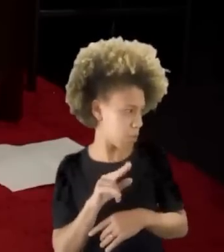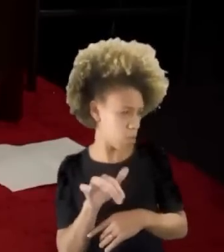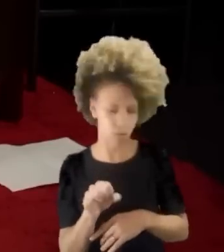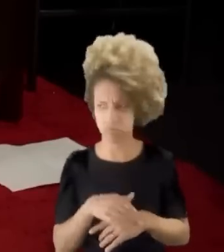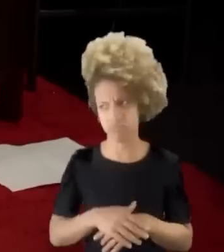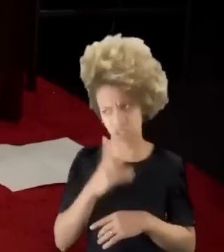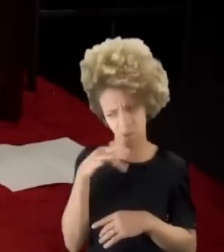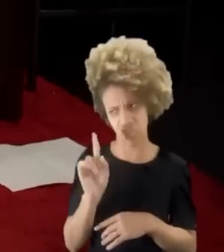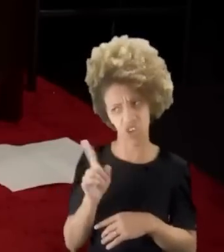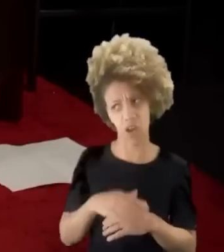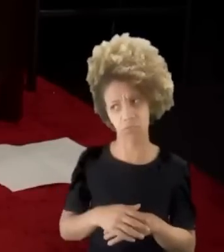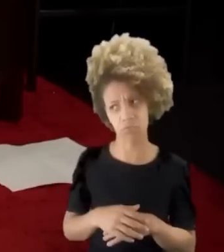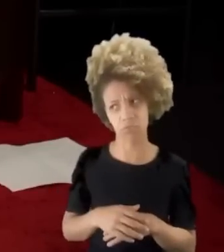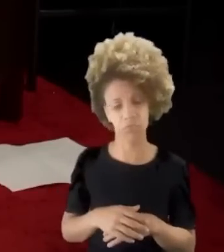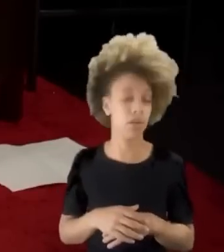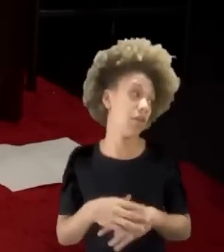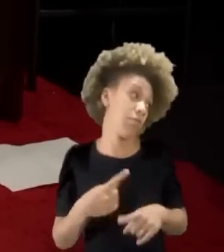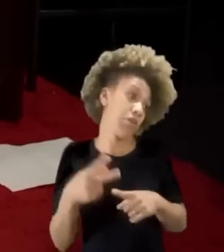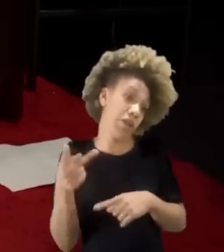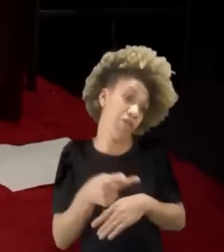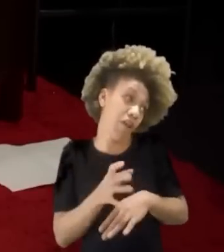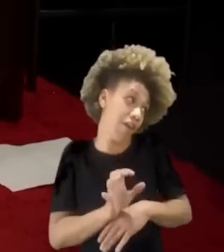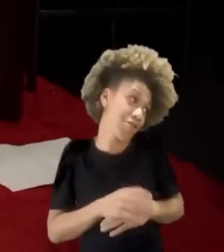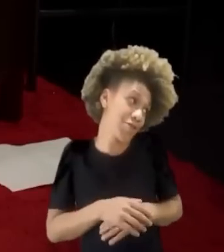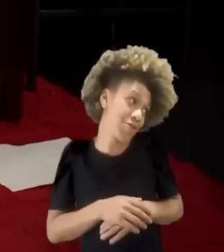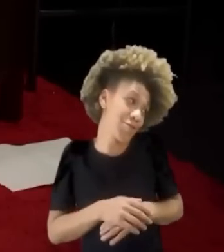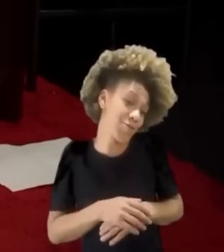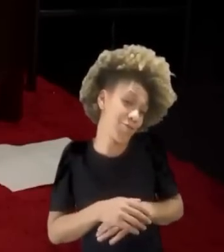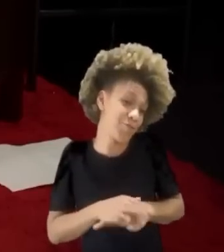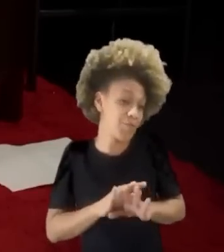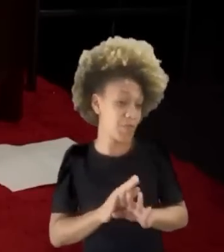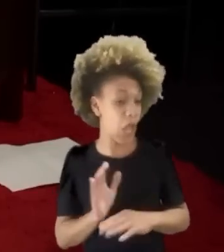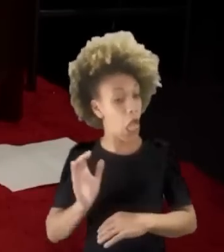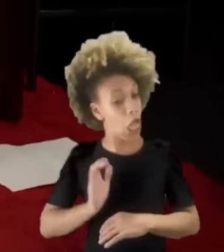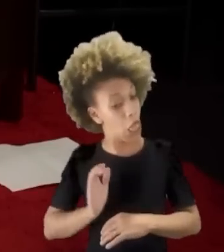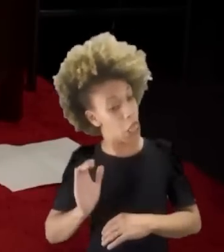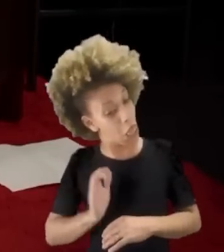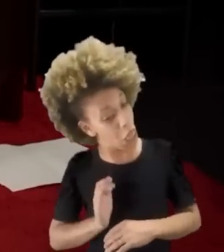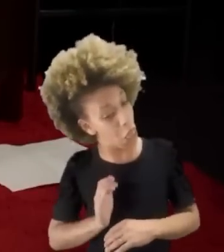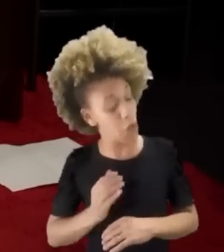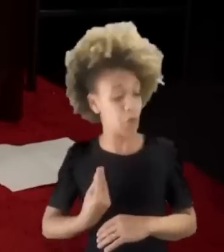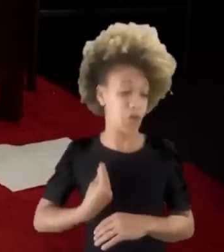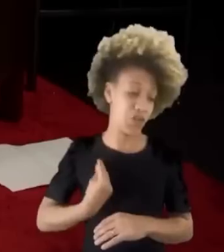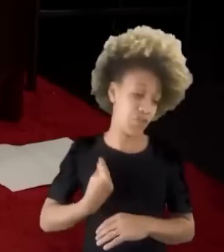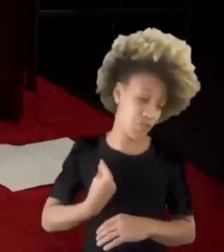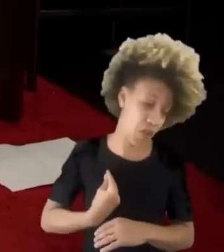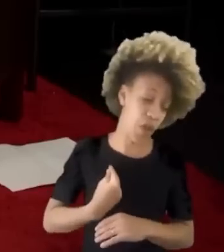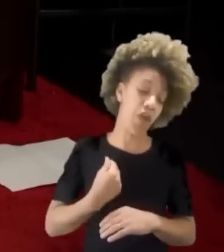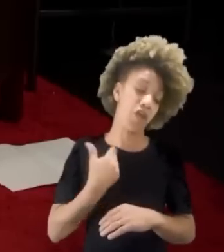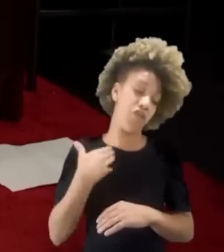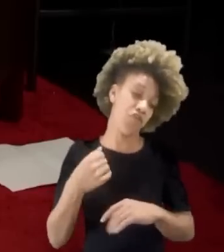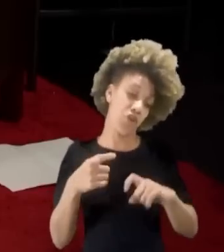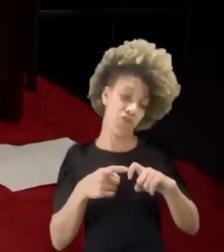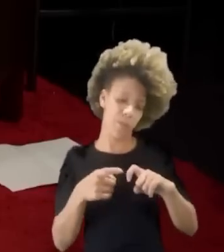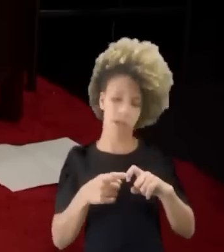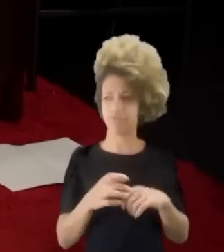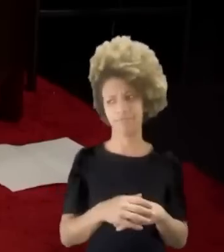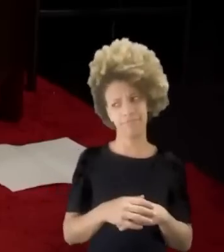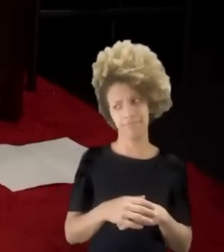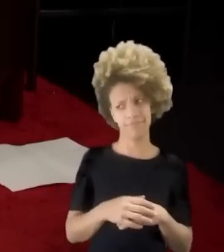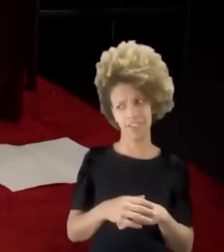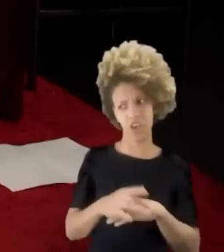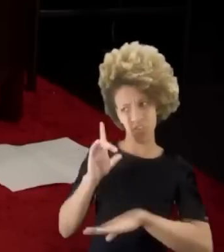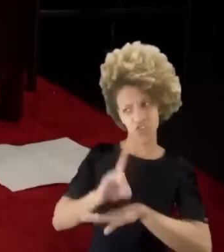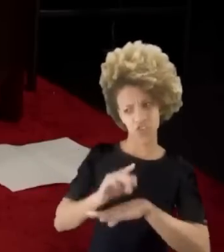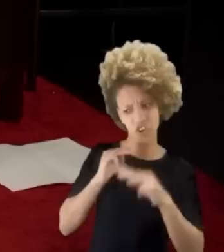esse então porque o que ele diz é isso ele fala isso ele é o cara rico que não sei o quê filho de médicos saíram